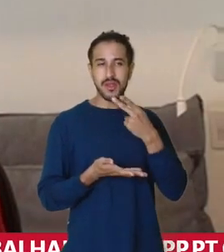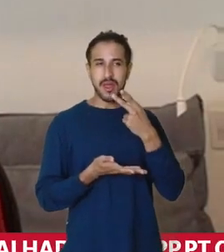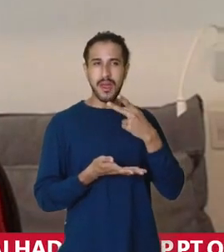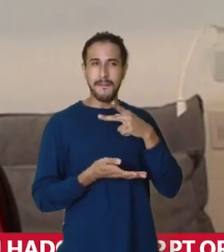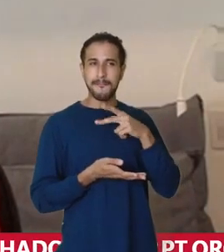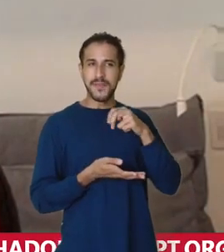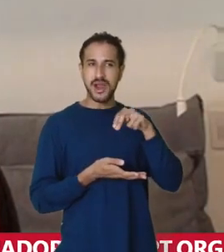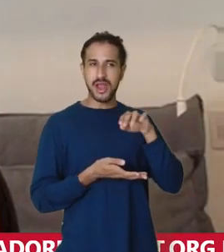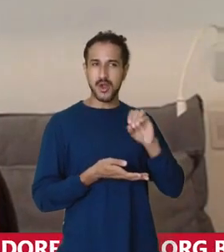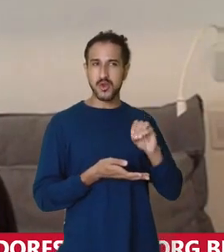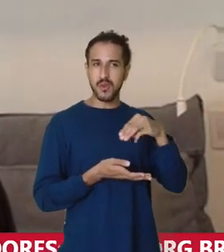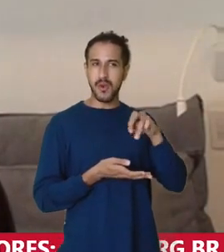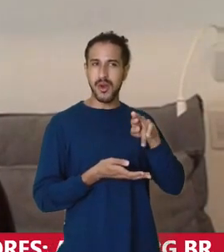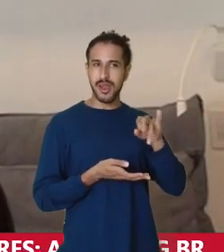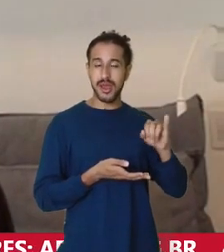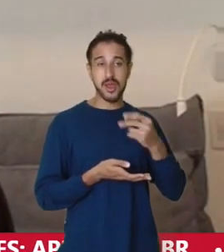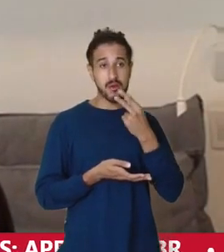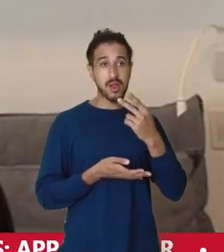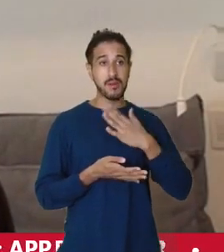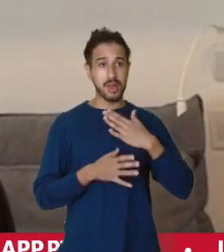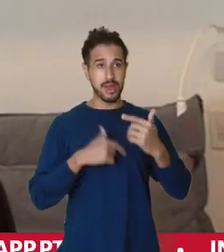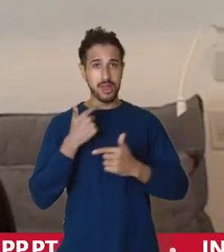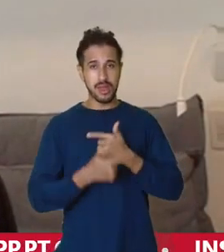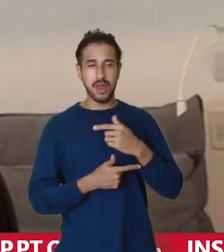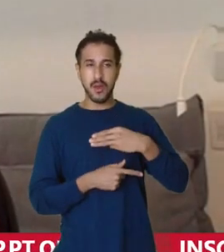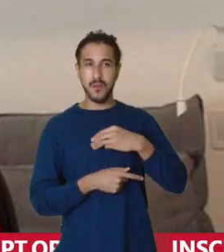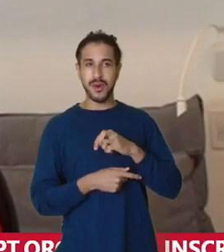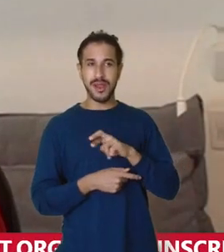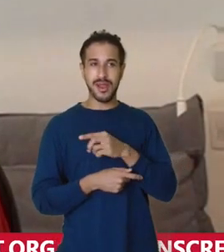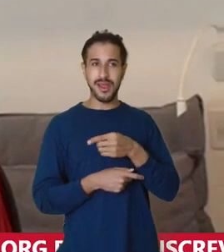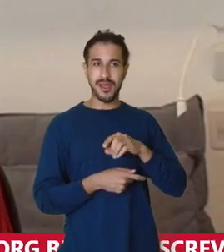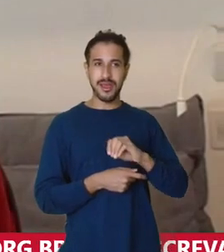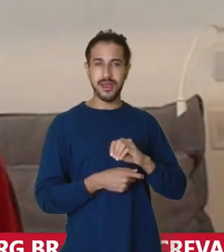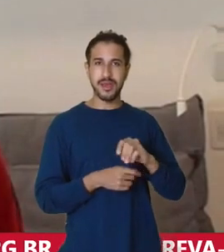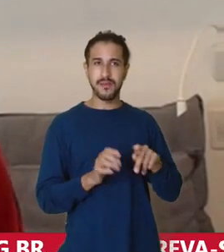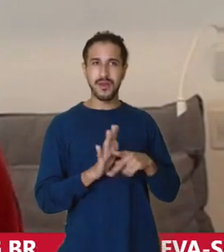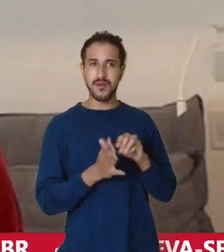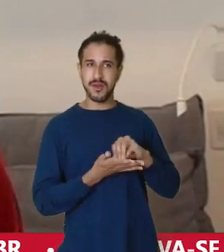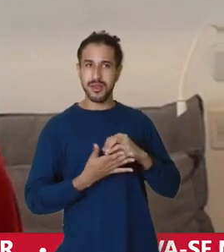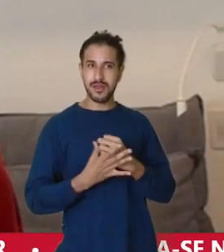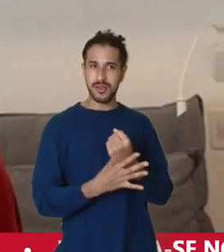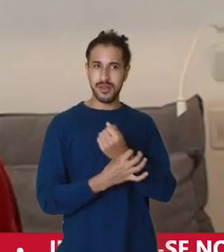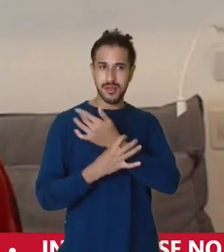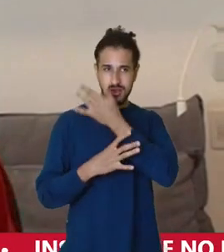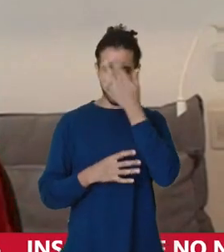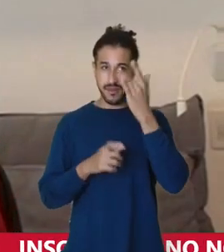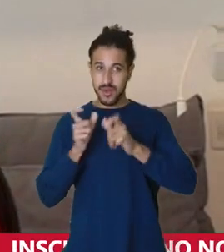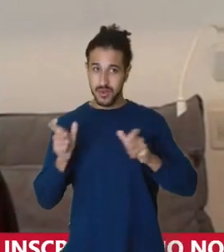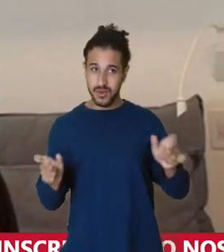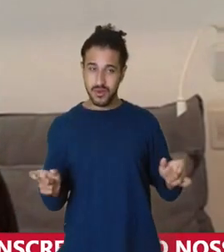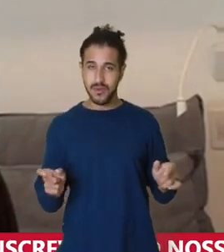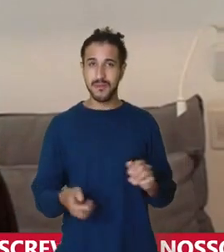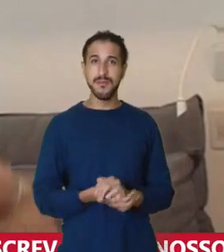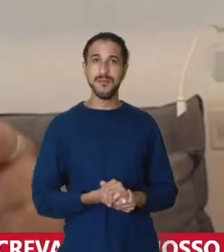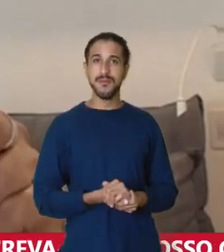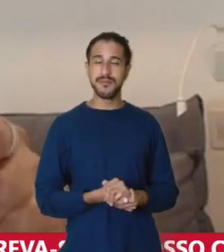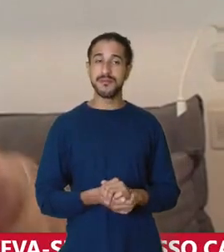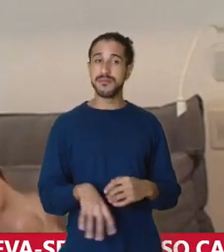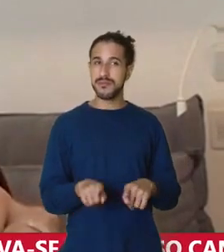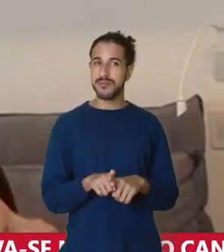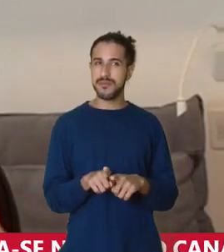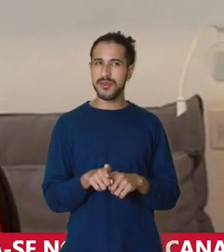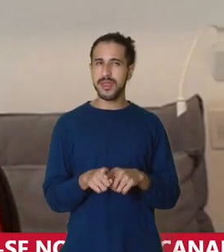pânicos morais, o que eu chamo no meu trabalho de uma moralização das inseguranças das pessoas, né? E,